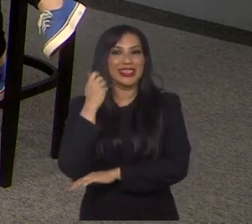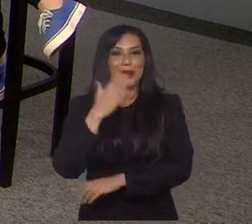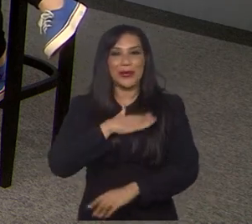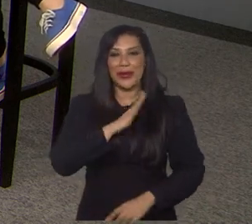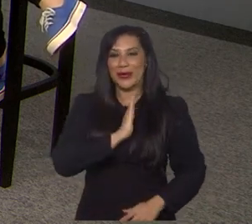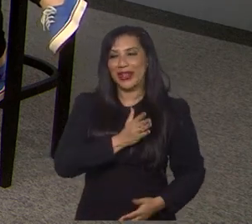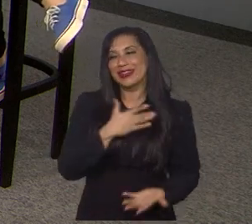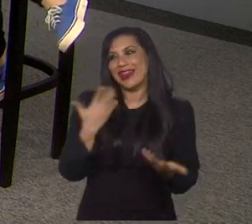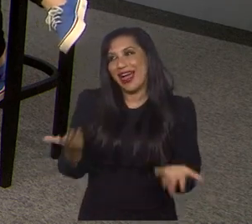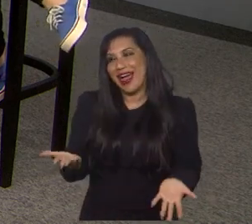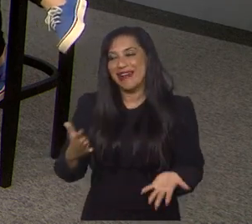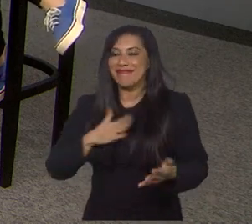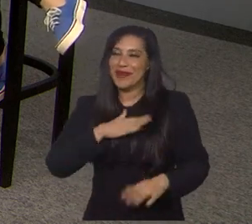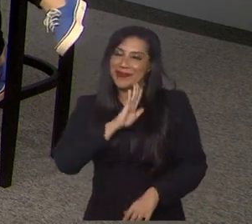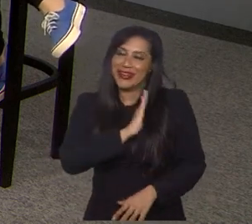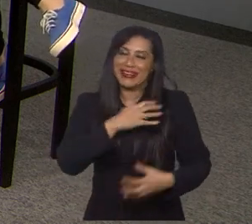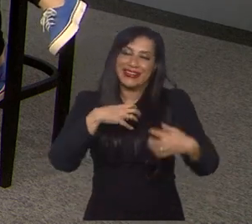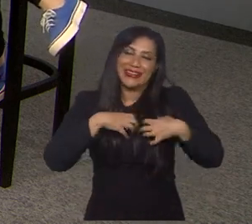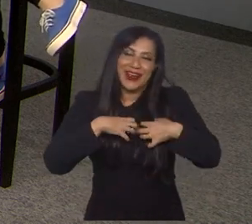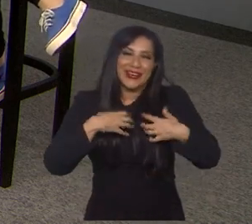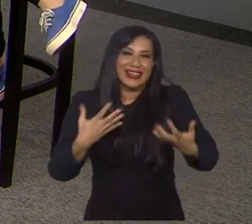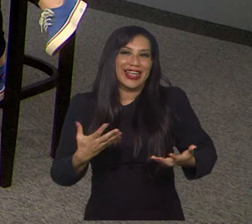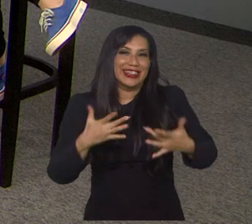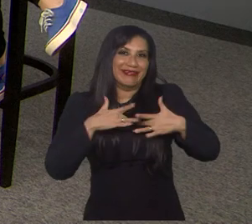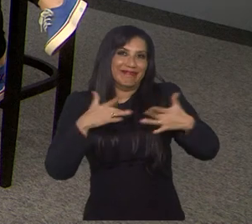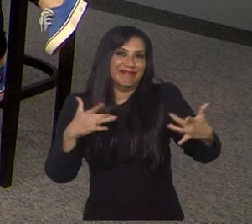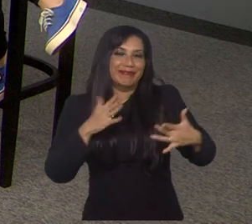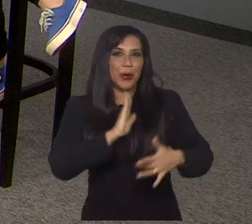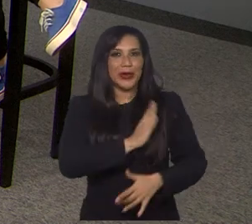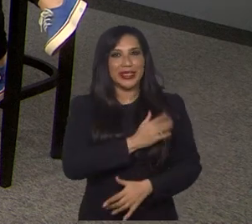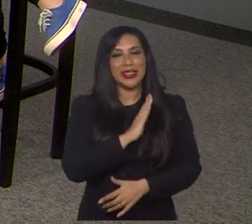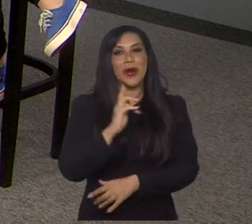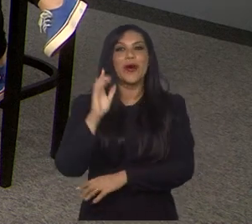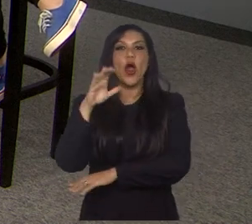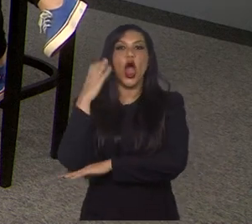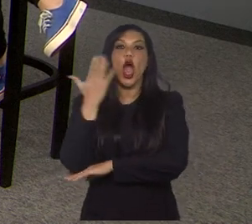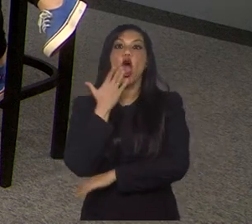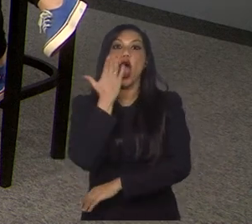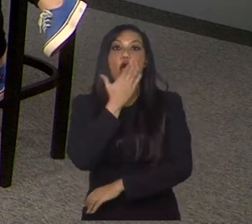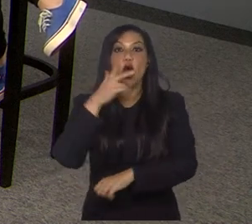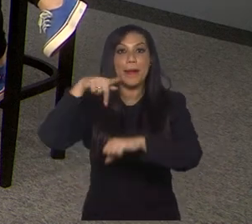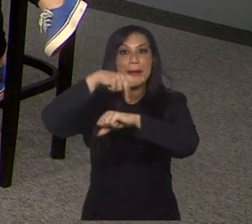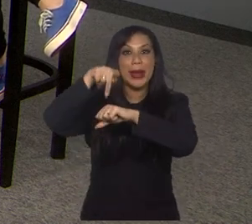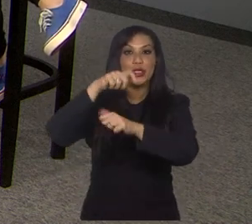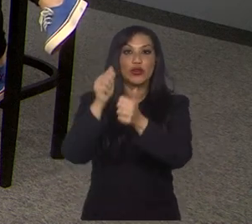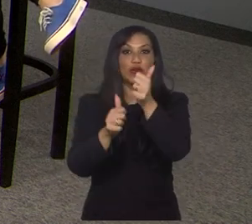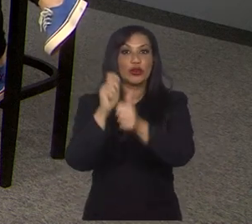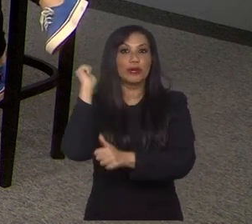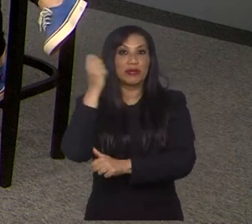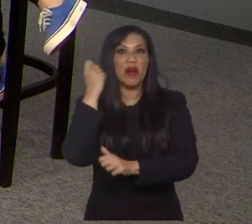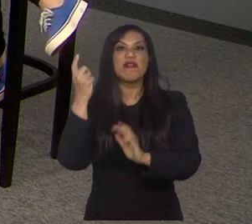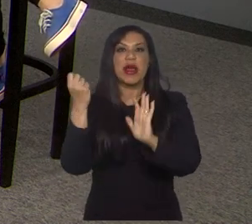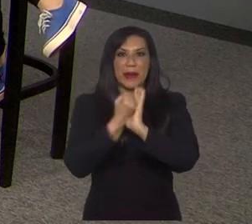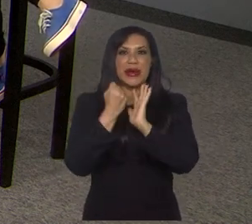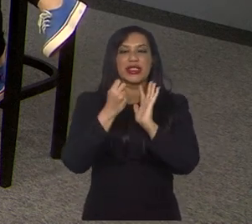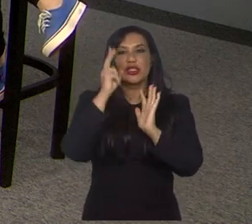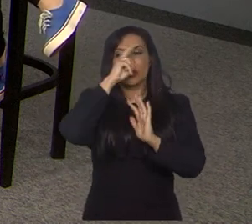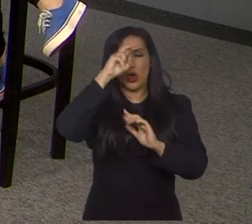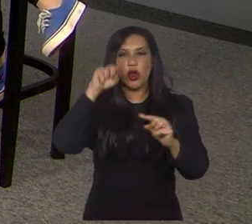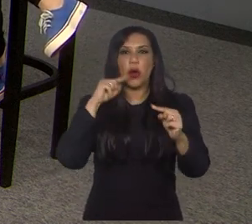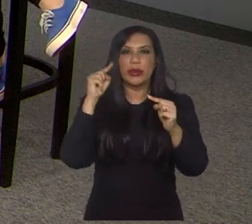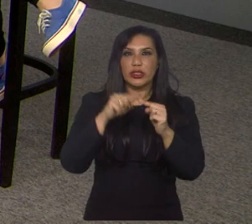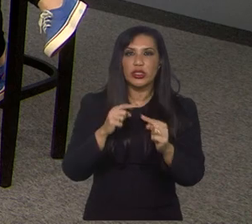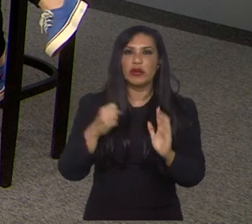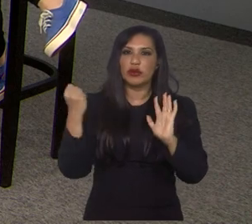concordou comigo. Não tem como não ser. Entendi. Não tem como não ser a seleção do coração nesse grupo. Acho que a Colômbia vem para fazer história, vem com o objetivo realmente